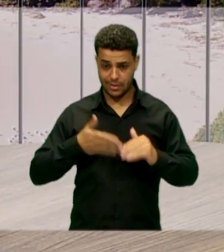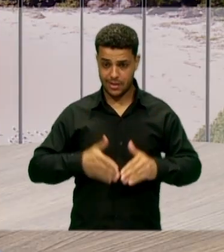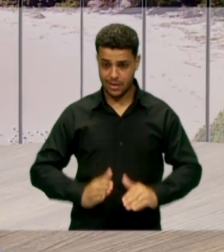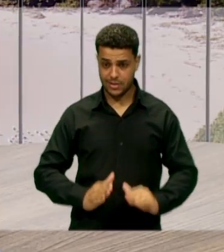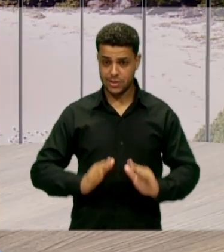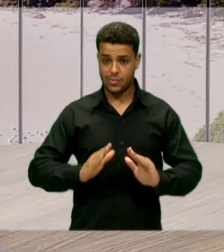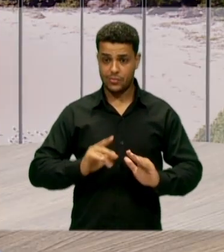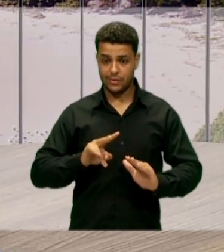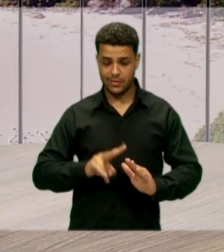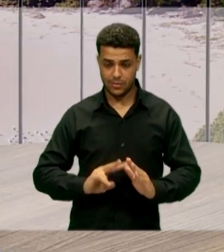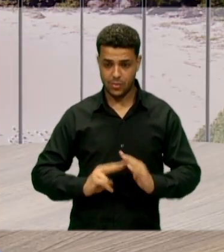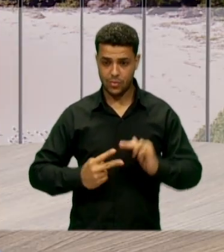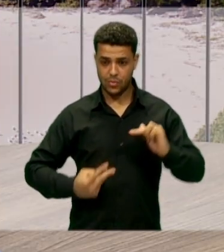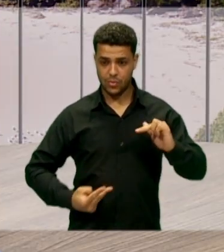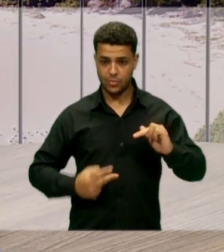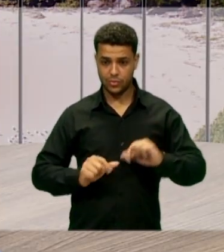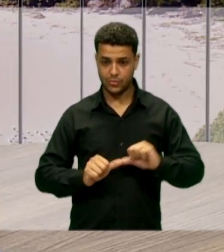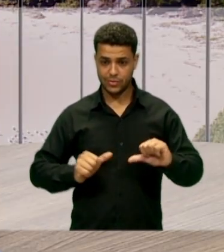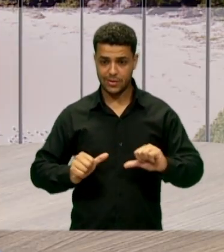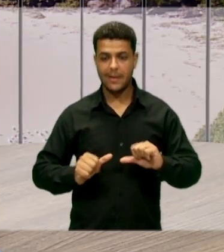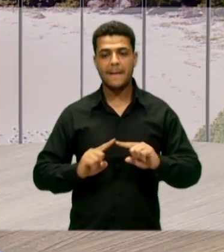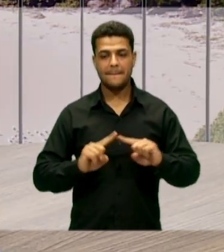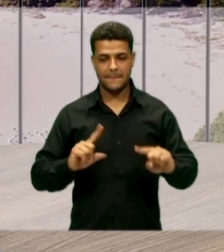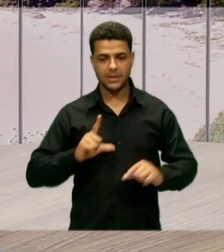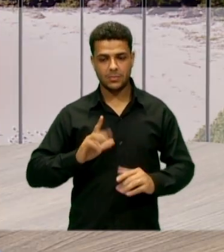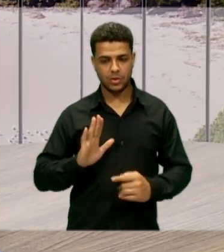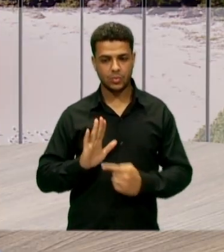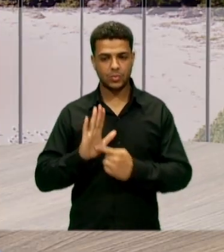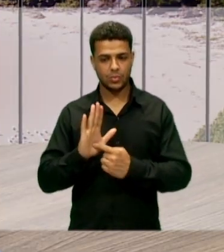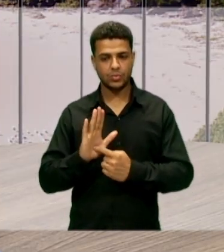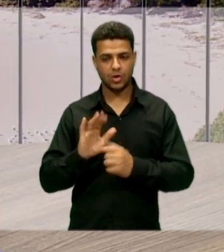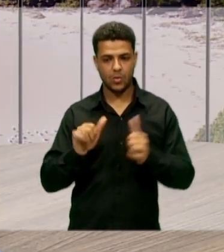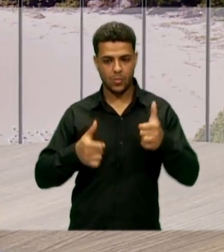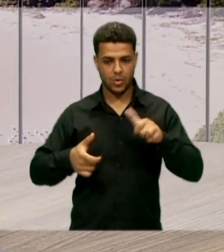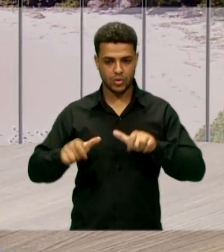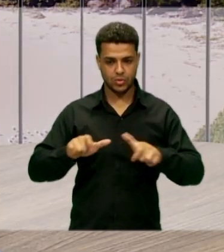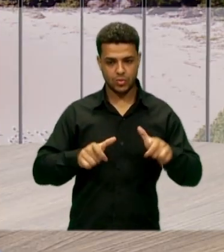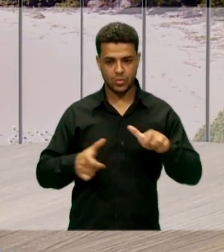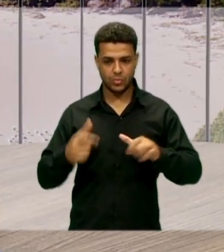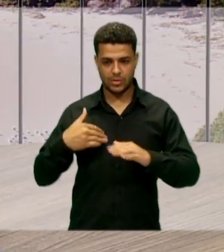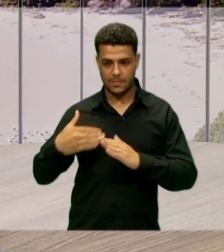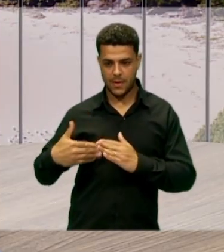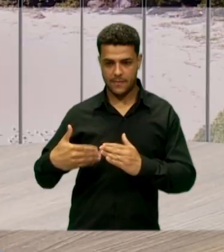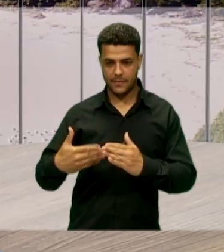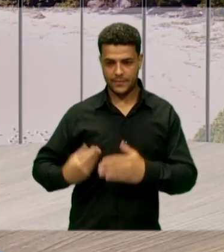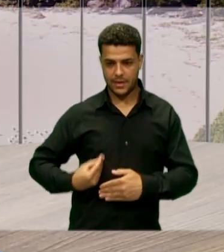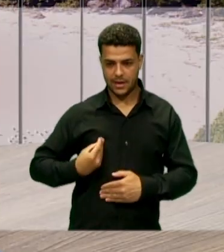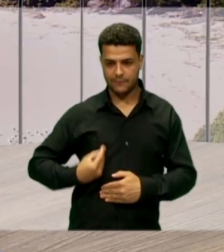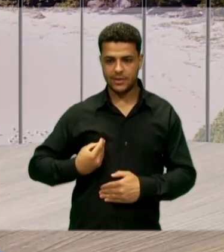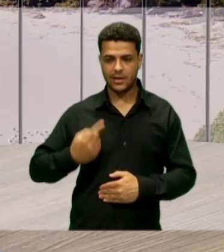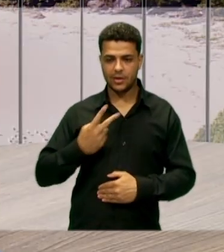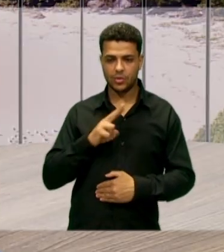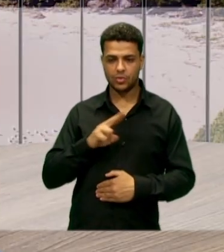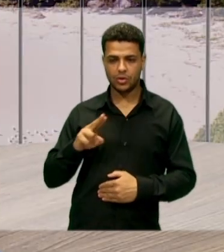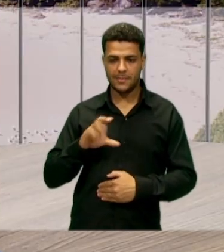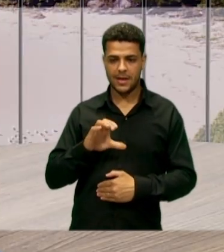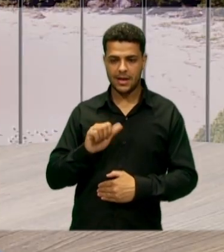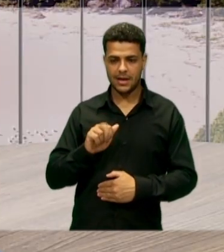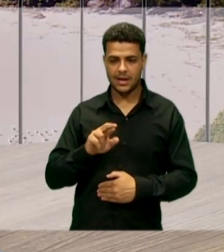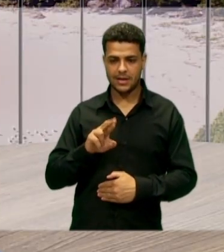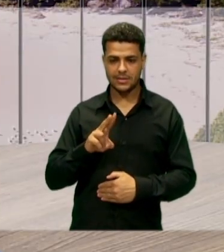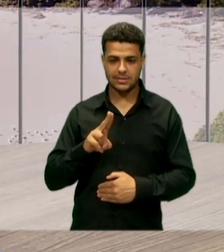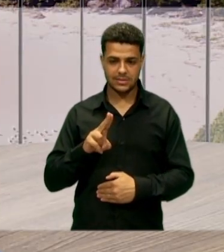vai desenvolver um câncer. Significa que você pode ser exposto a alguma substância ao longo da sua vida, que a gente chama de